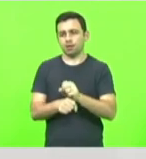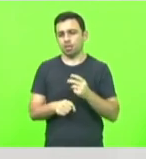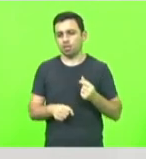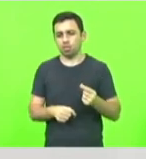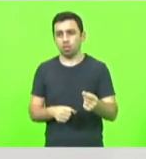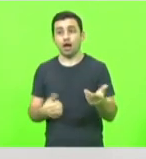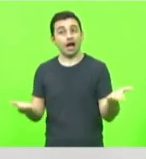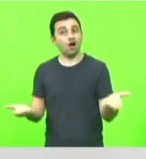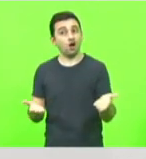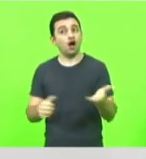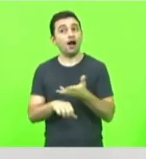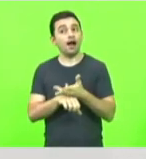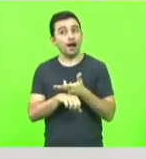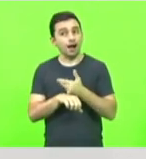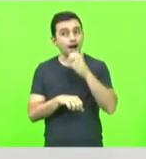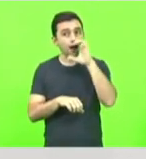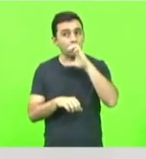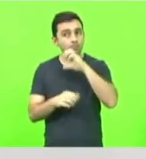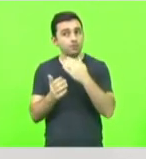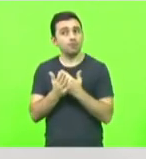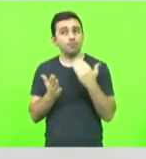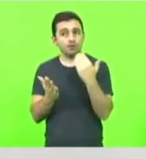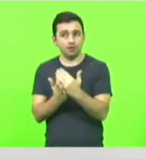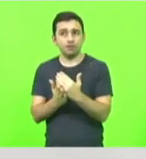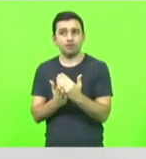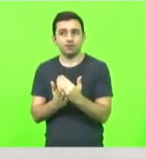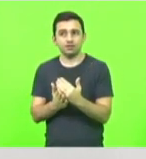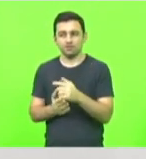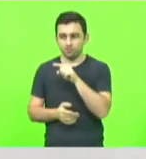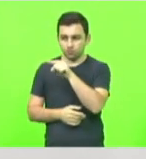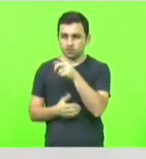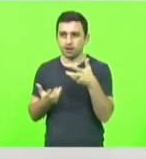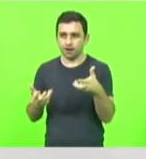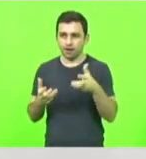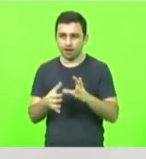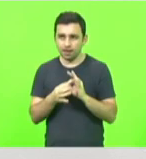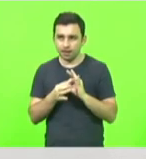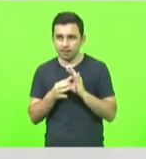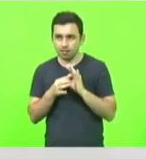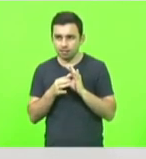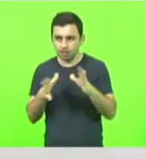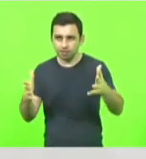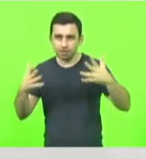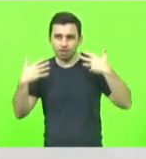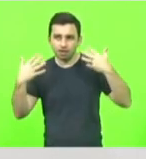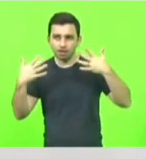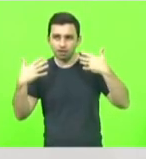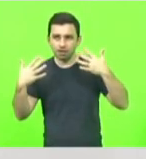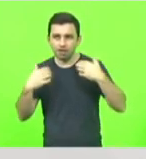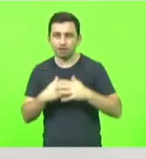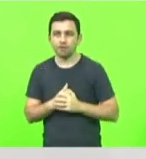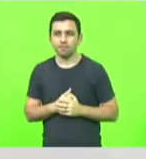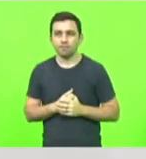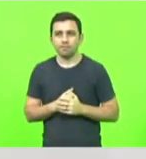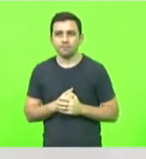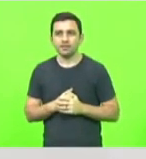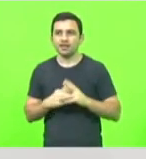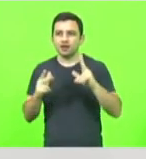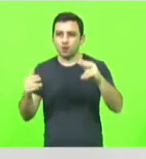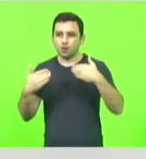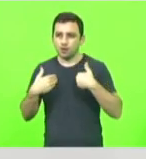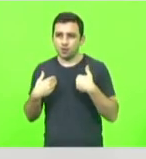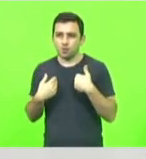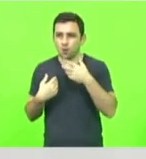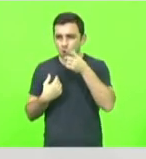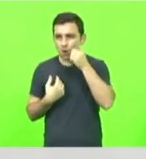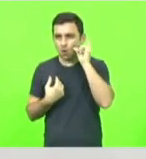mais céleres, mais rápidas. Se queres liberar aqui o verão, como eu estava aqui ontem, fui até